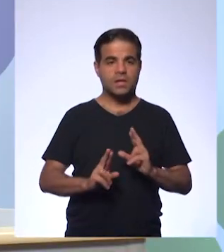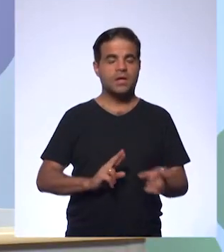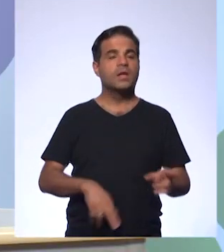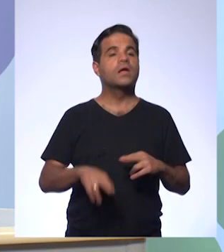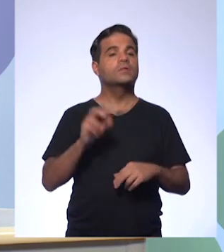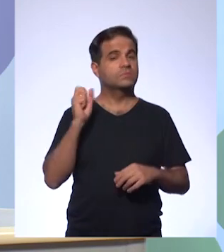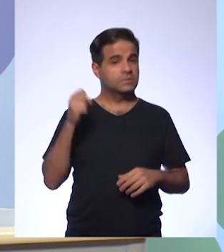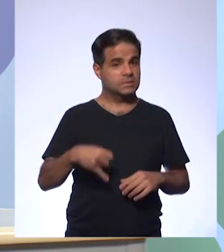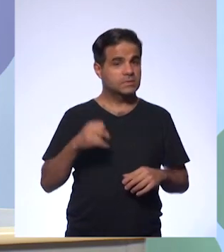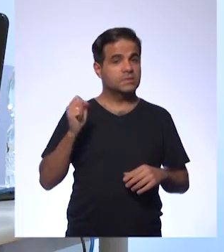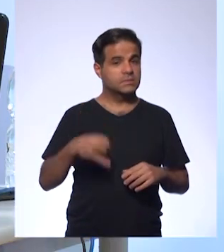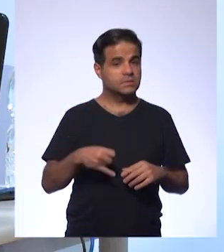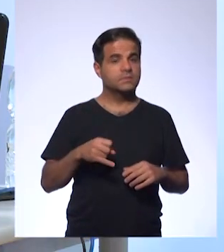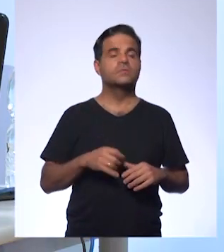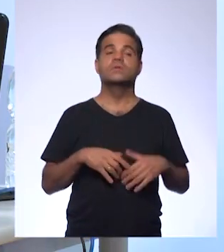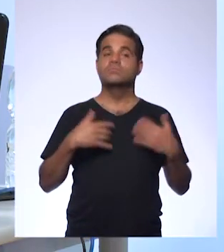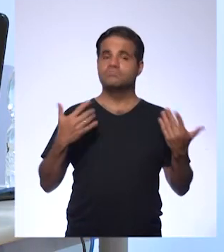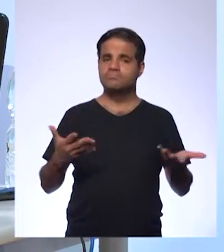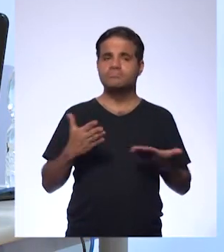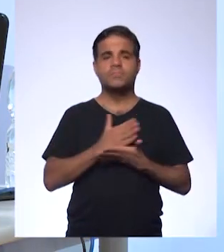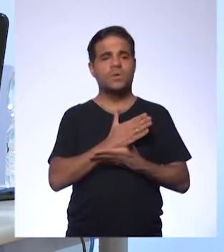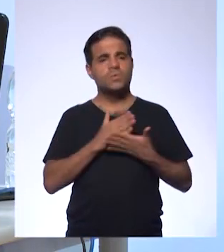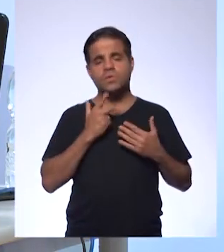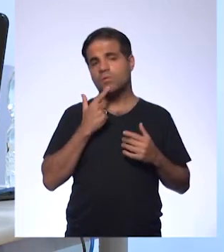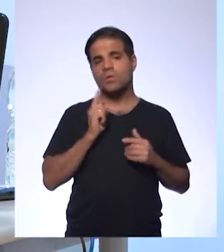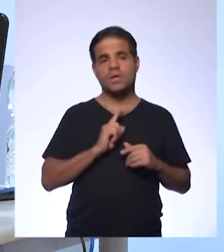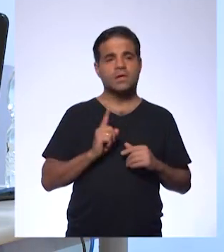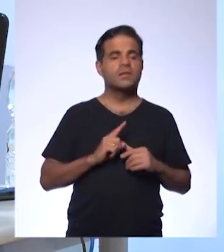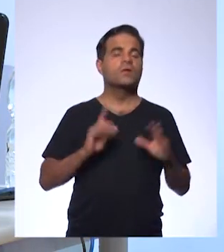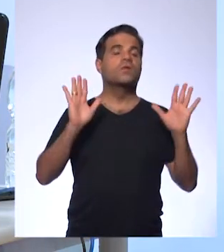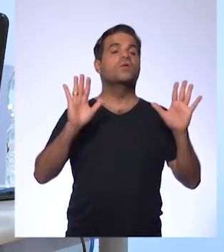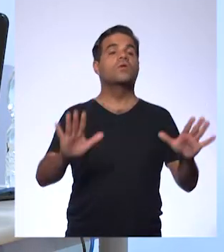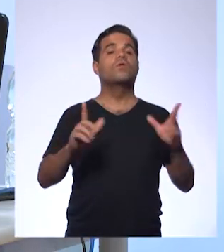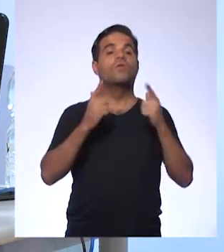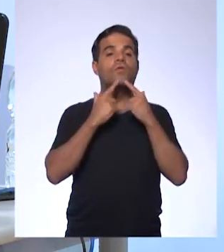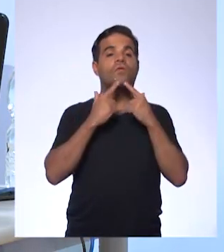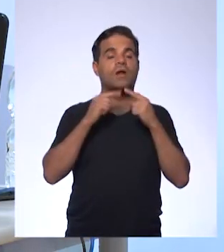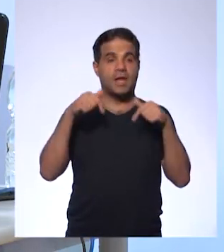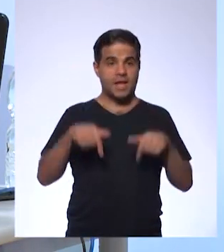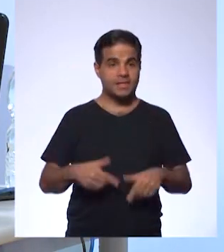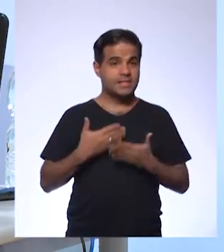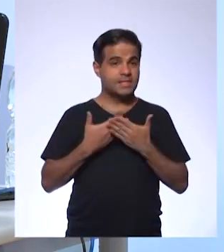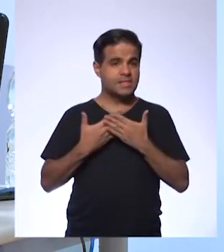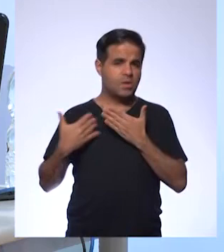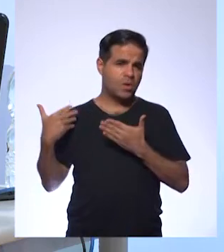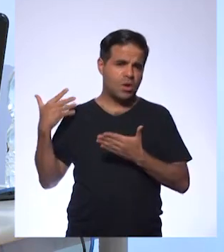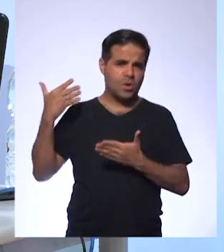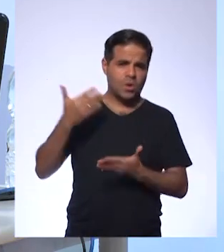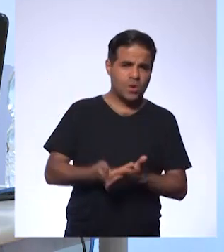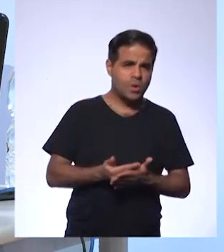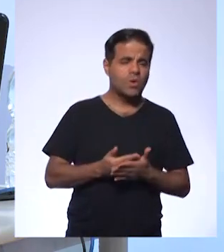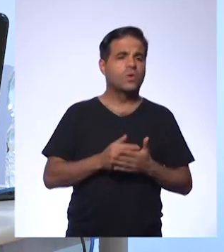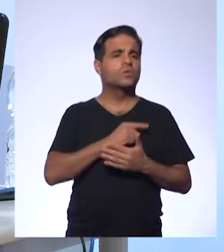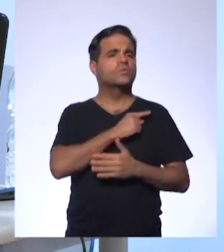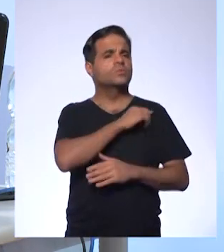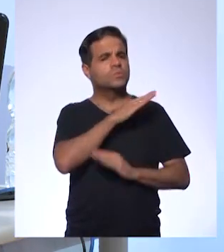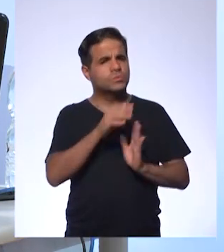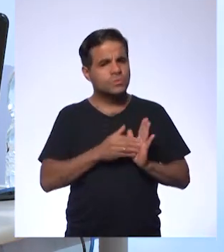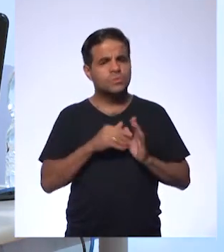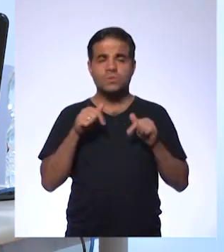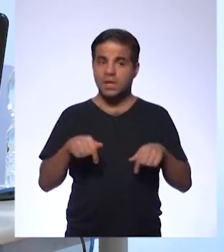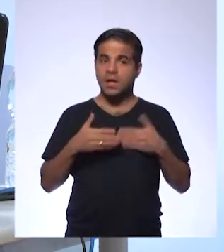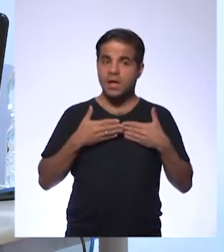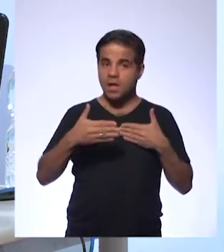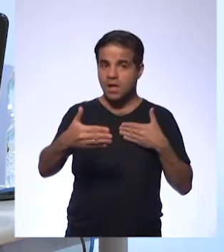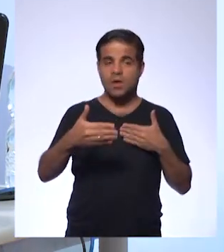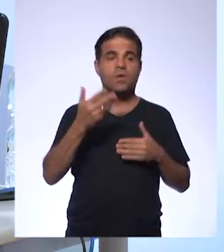sim. Bastante dizendo que sim, mas alguns falando que Que não. não. Vou falar para vocês, olha, essas aulas todas, do Fundamental e Média, que todas agora